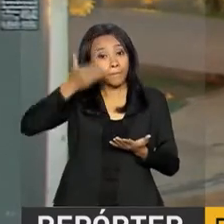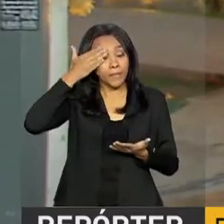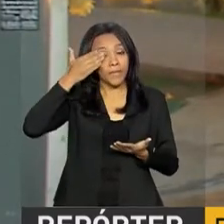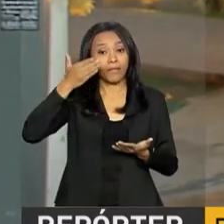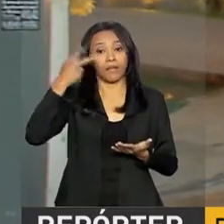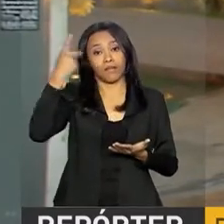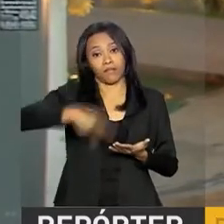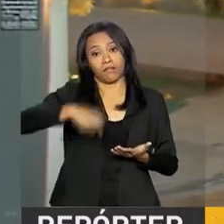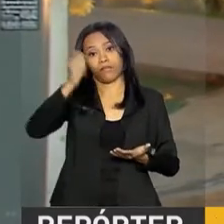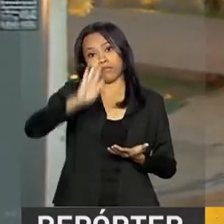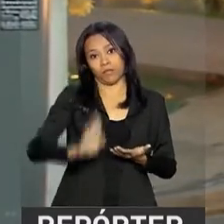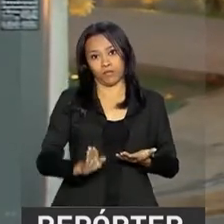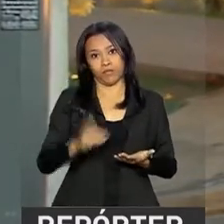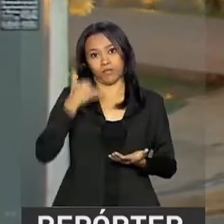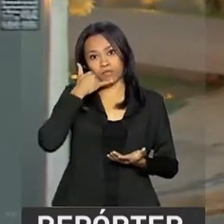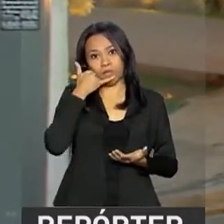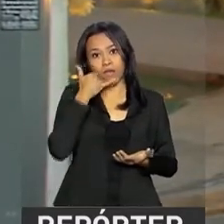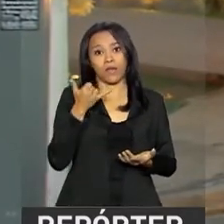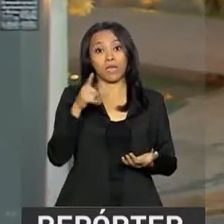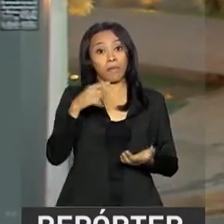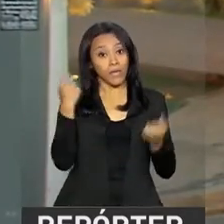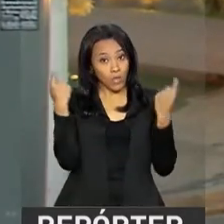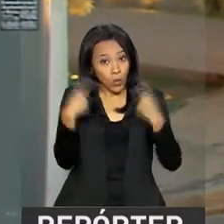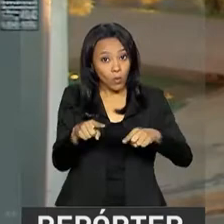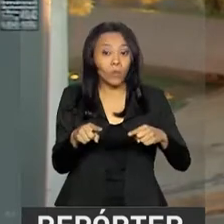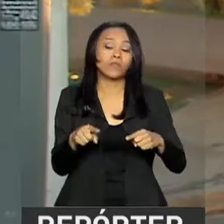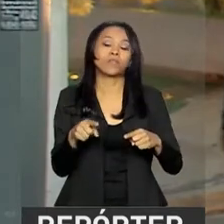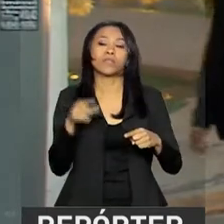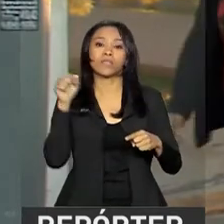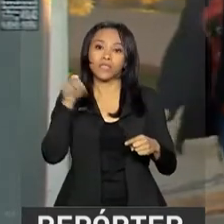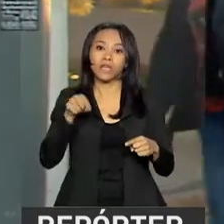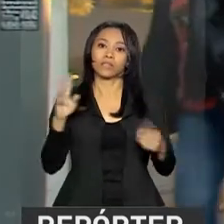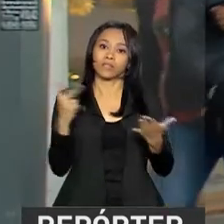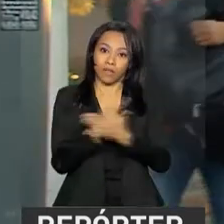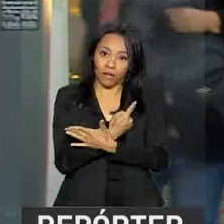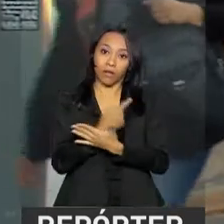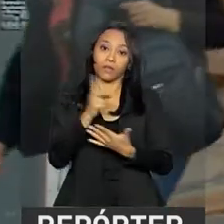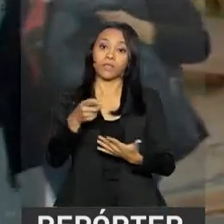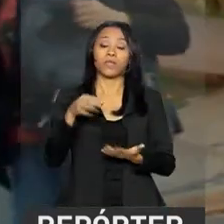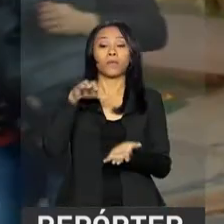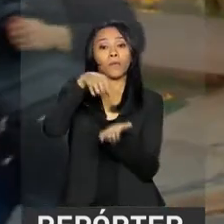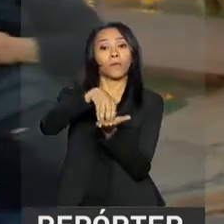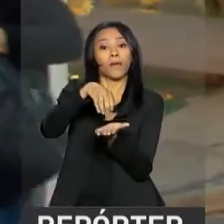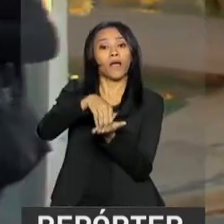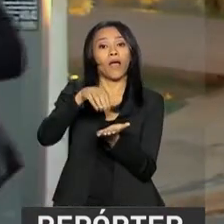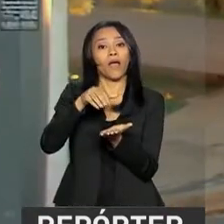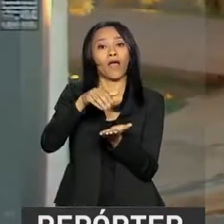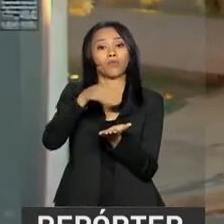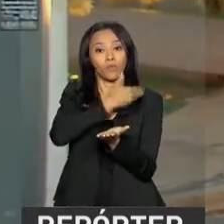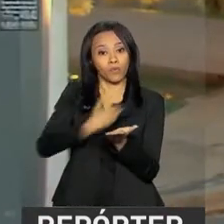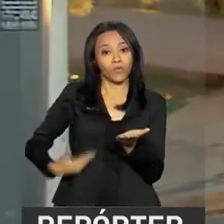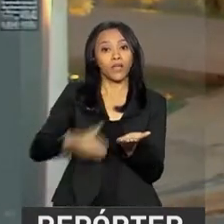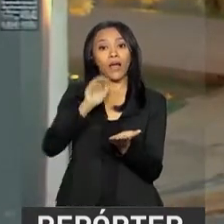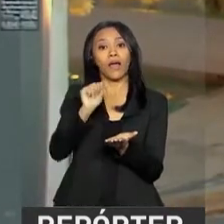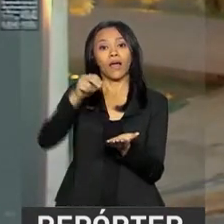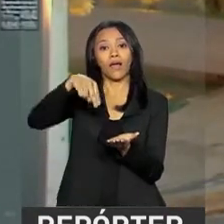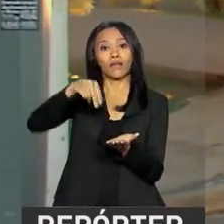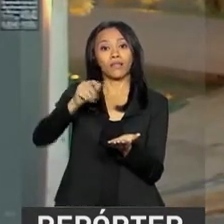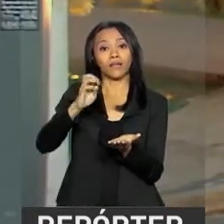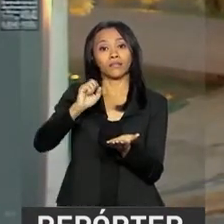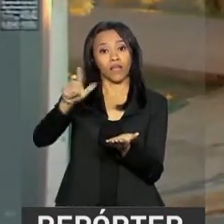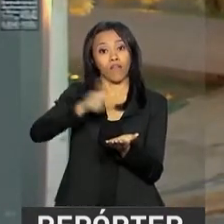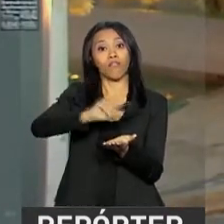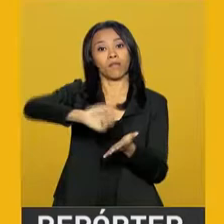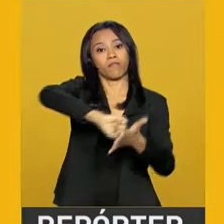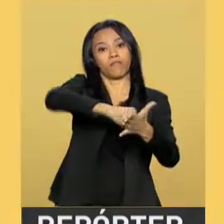Brasil mensalmente. E para combater esta irregularidade, a Agência Nacional de Telecomunicações vai bloquear essas linhas a